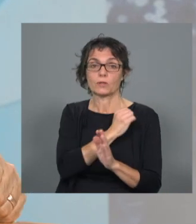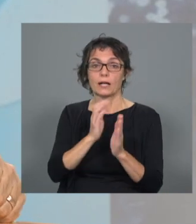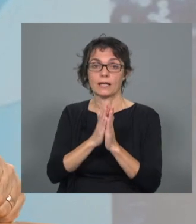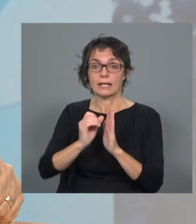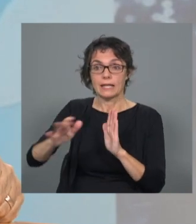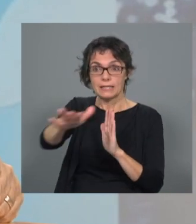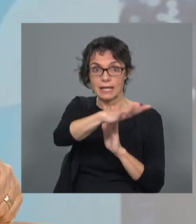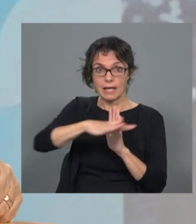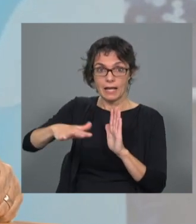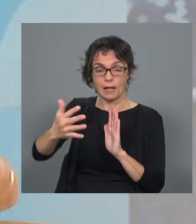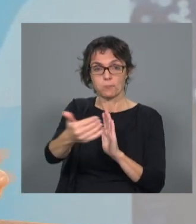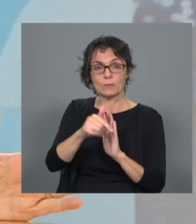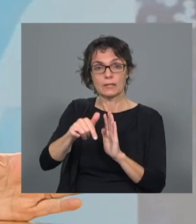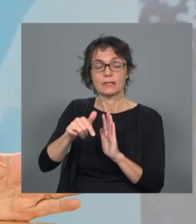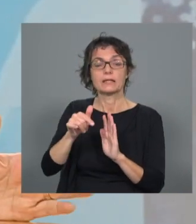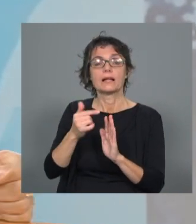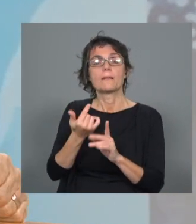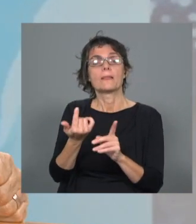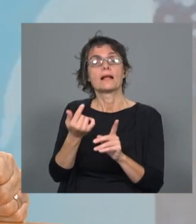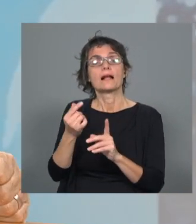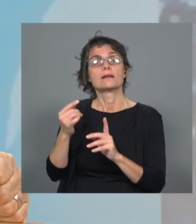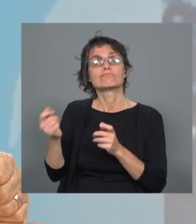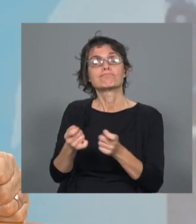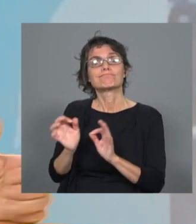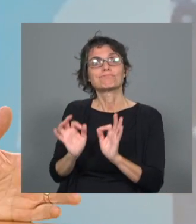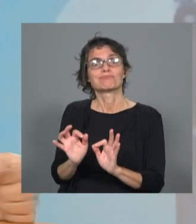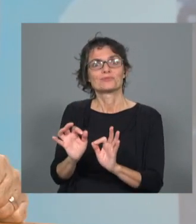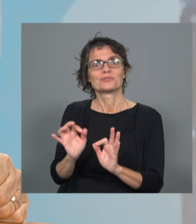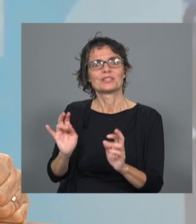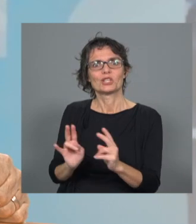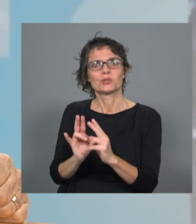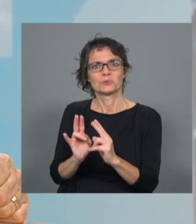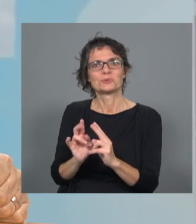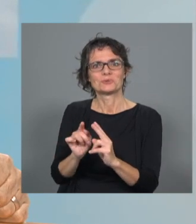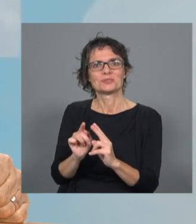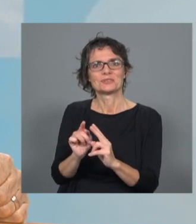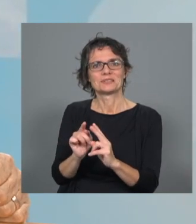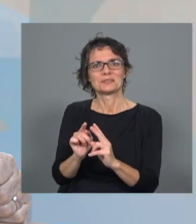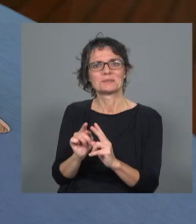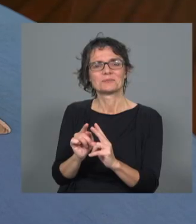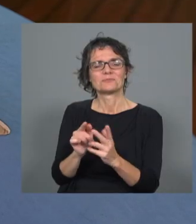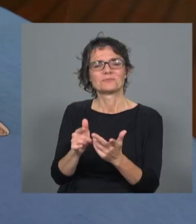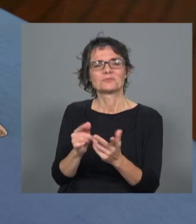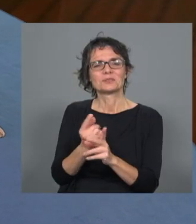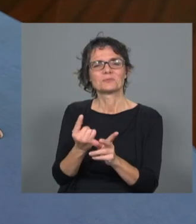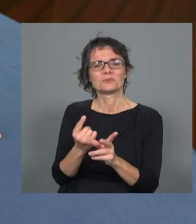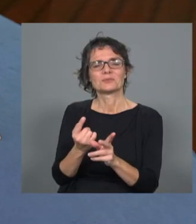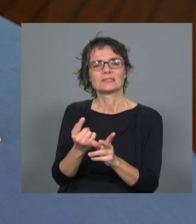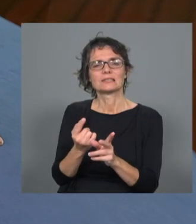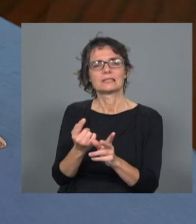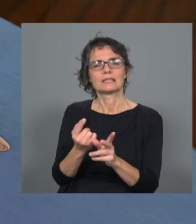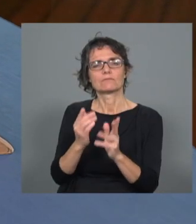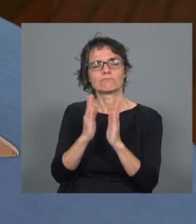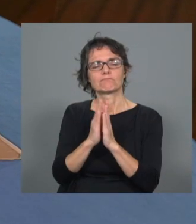jornada foi preparada e porque é a solenidade de Cristo